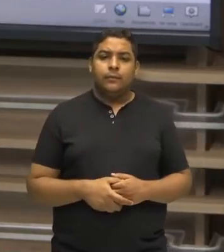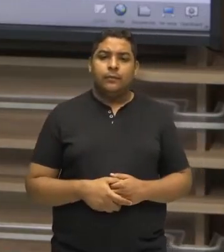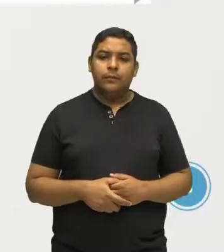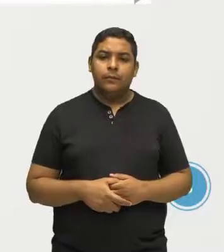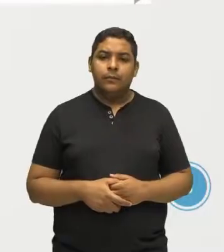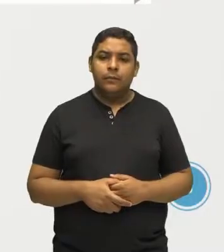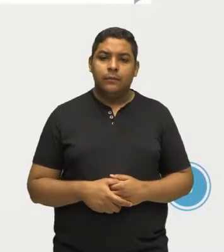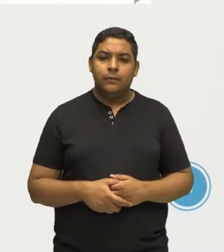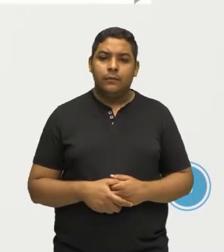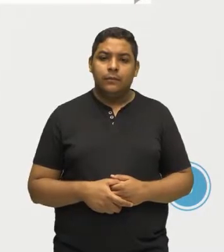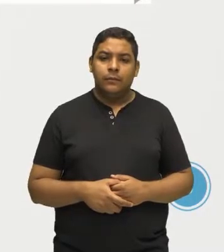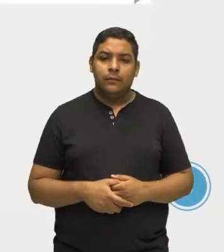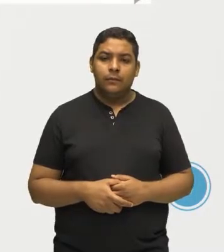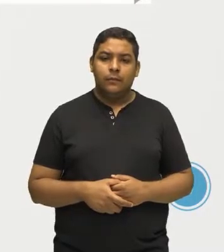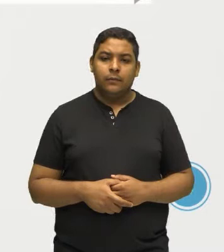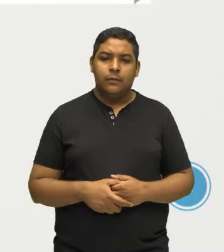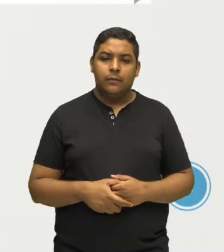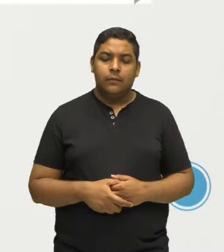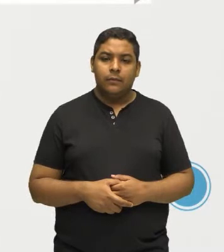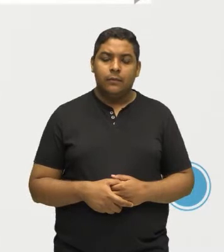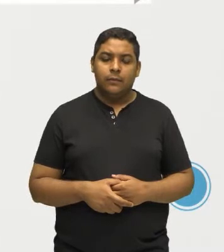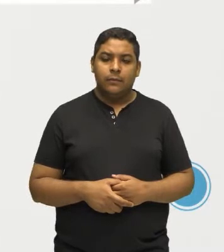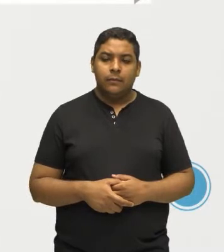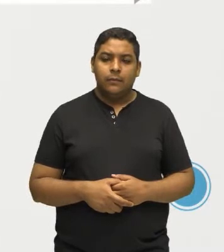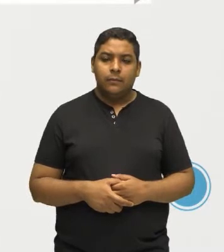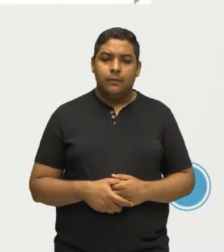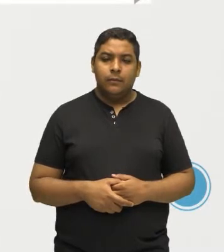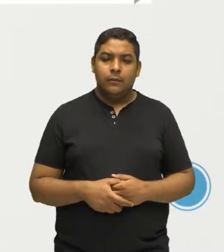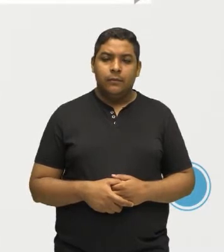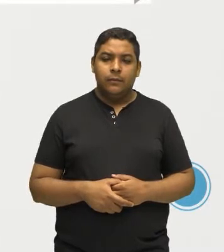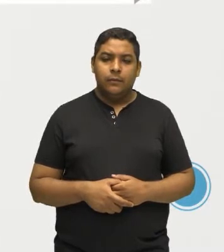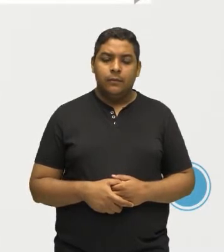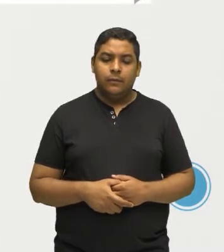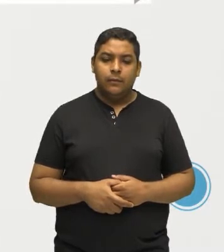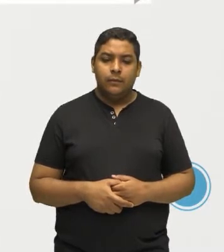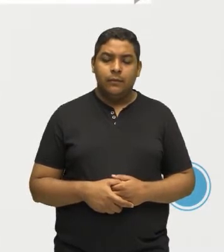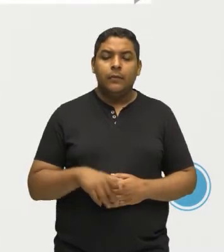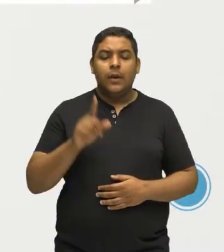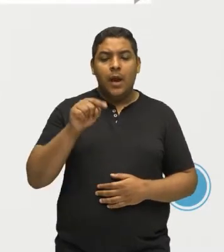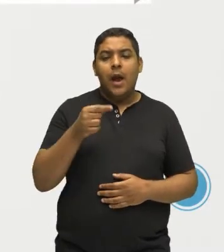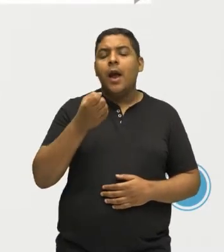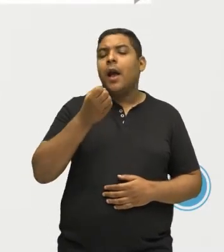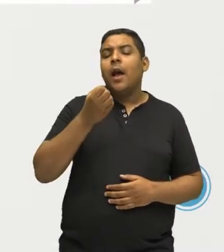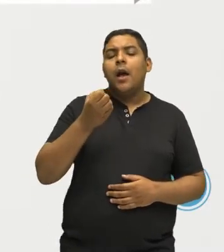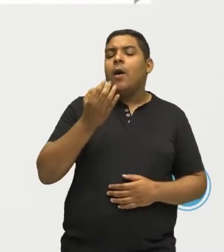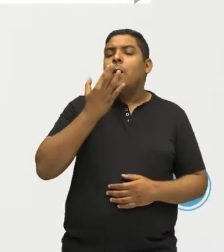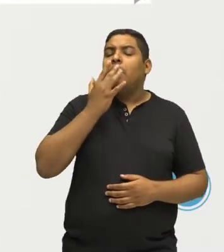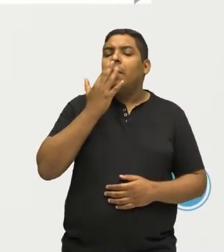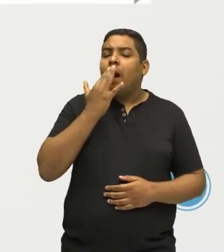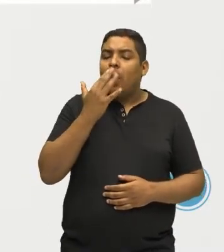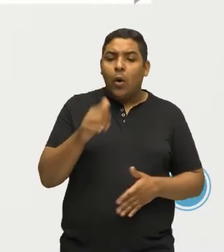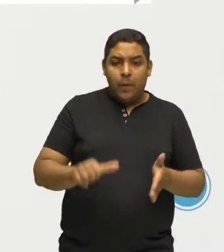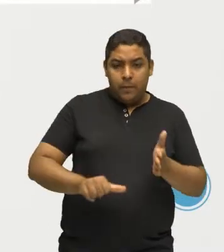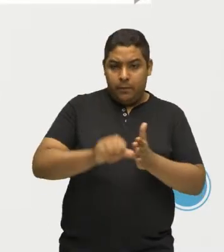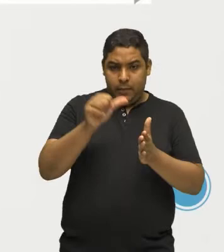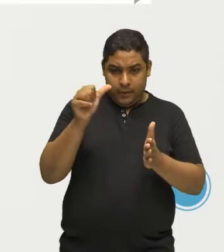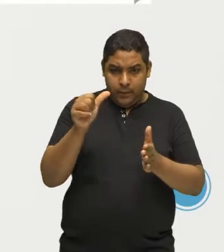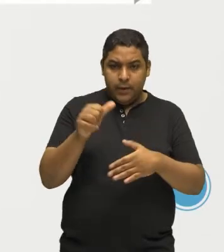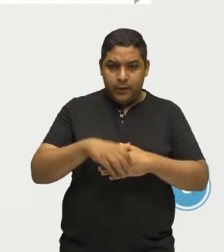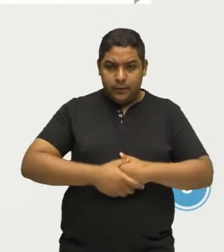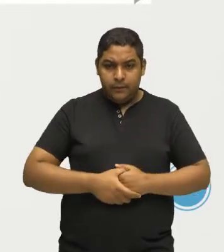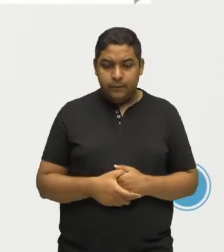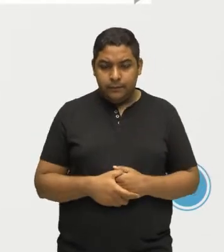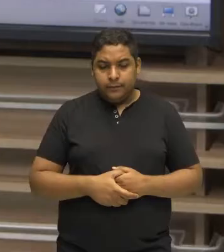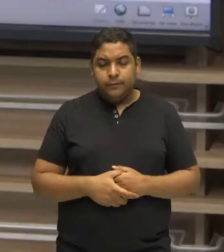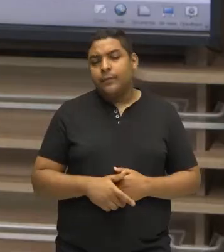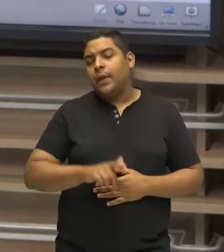aqui, que é considerada uma cor primária. Então, se você quiser obter